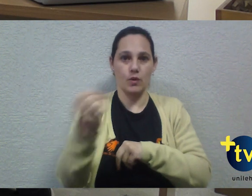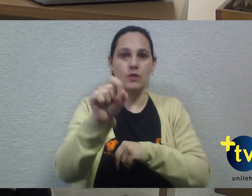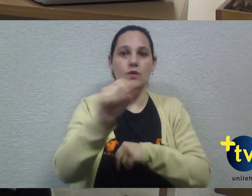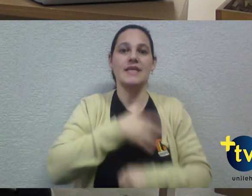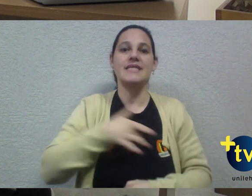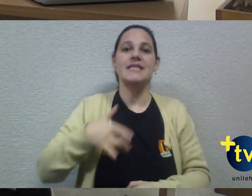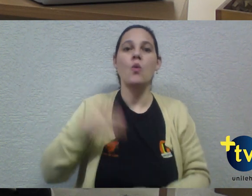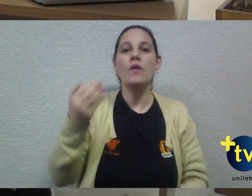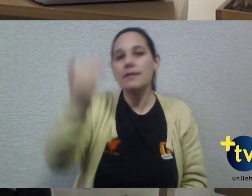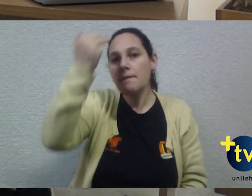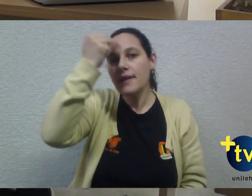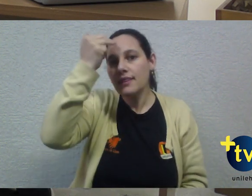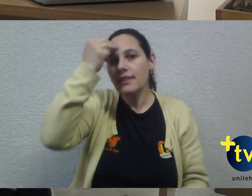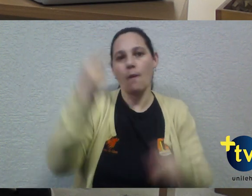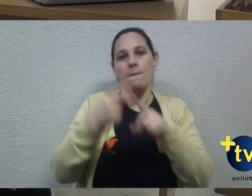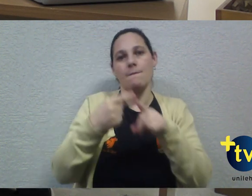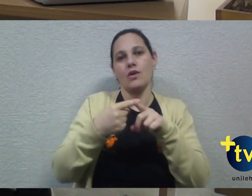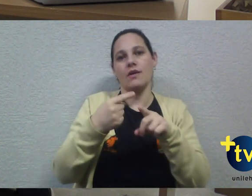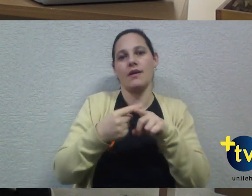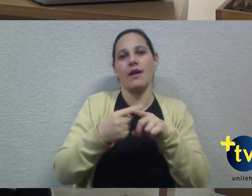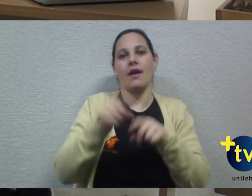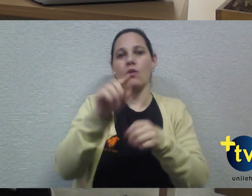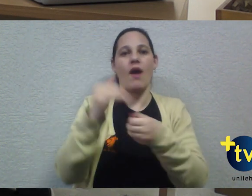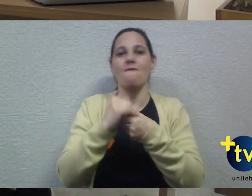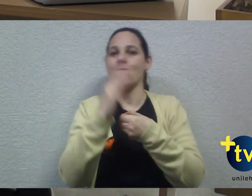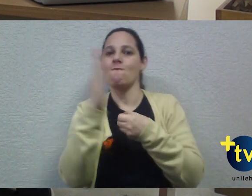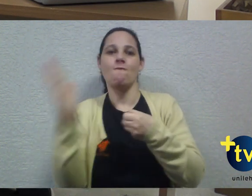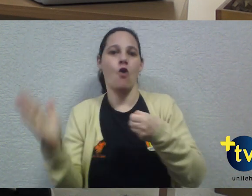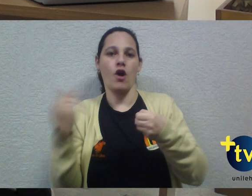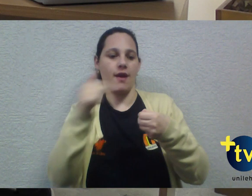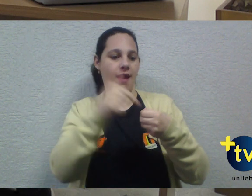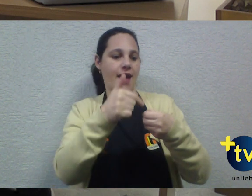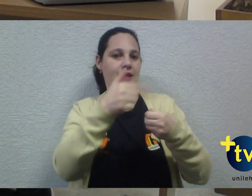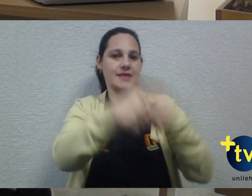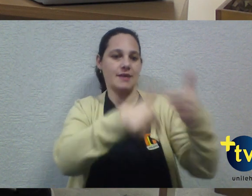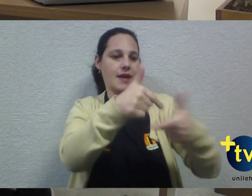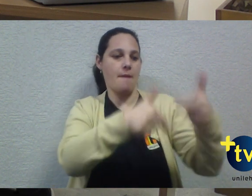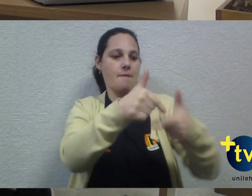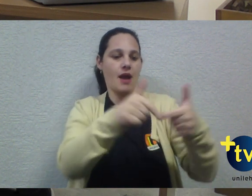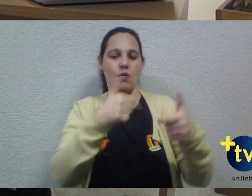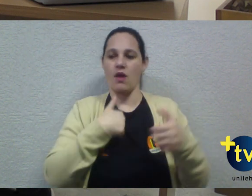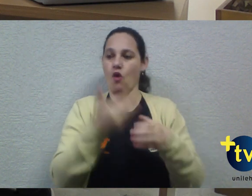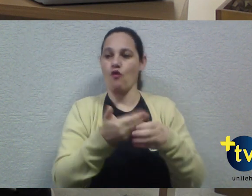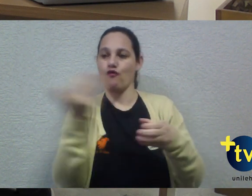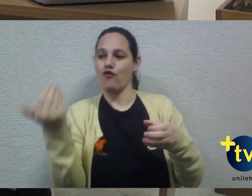importante essa última etapa da atualização, para você justamente não ficar fora do cenário do mercado de trabalho, que muitas vezes o cenário